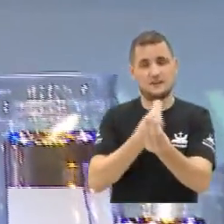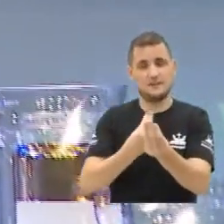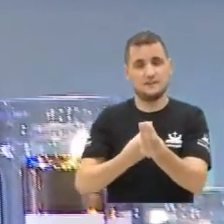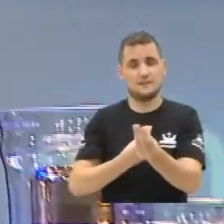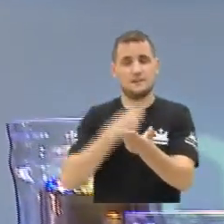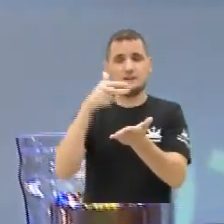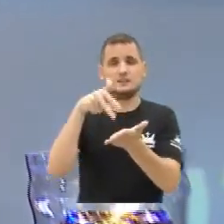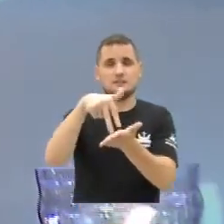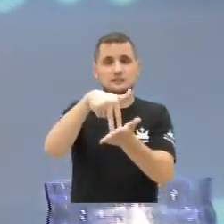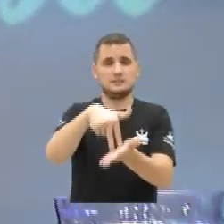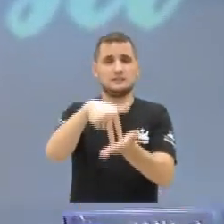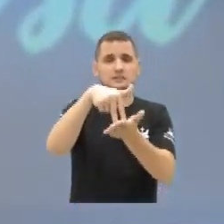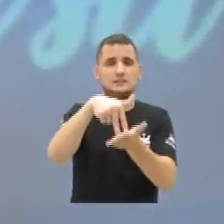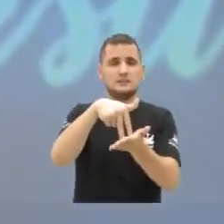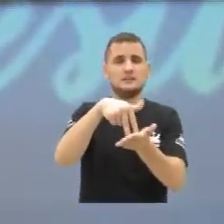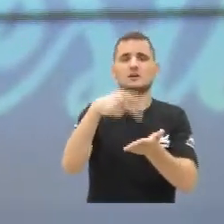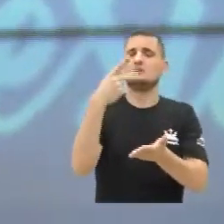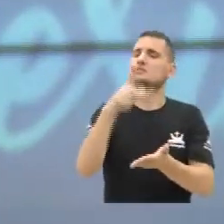filho amado,